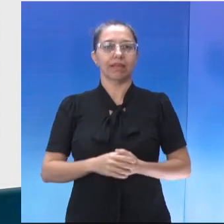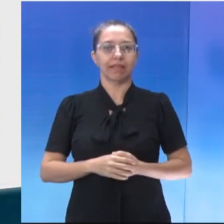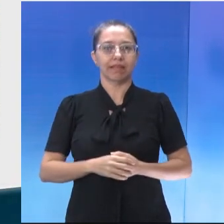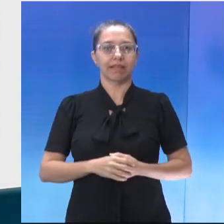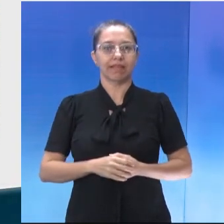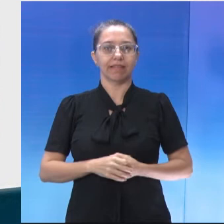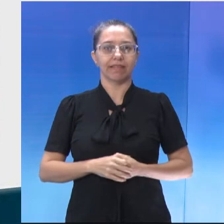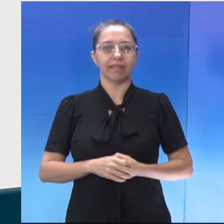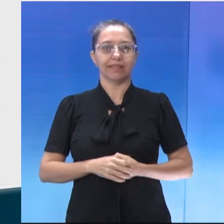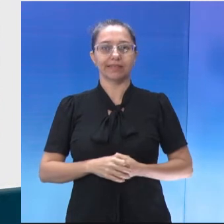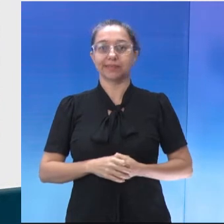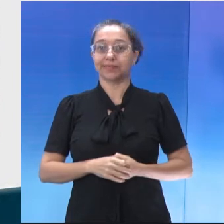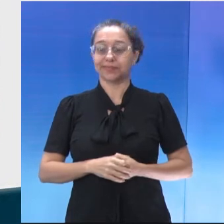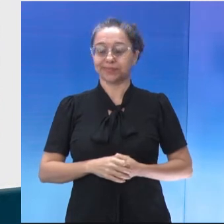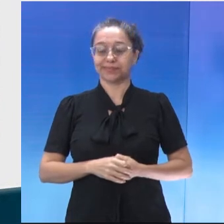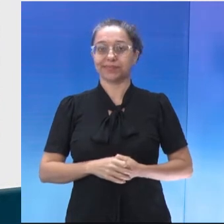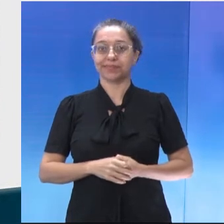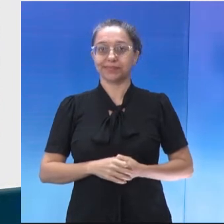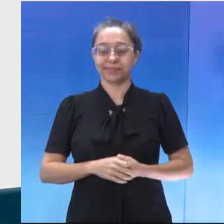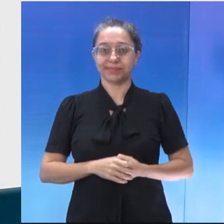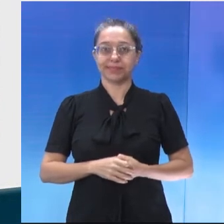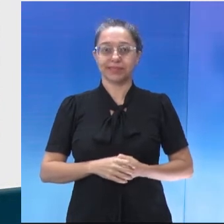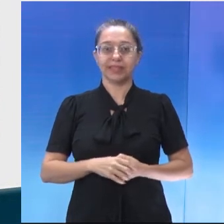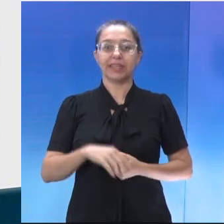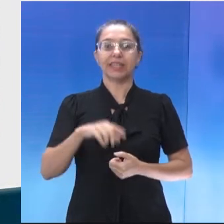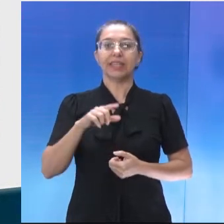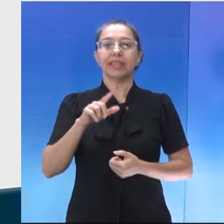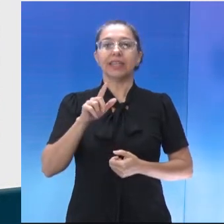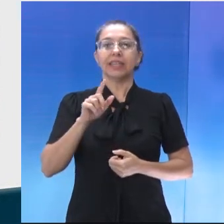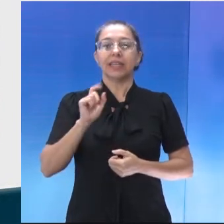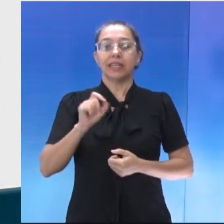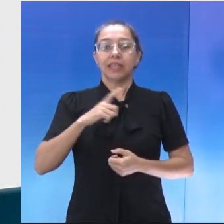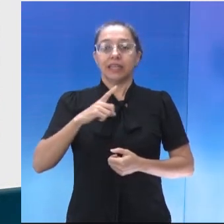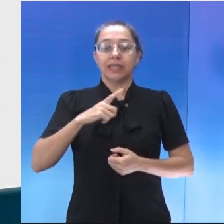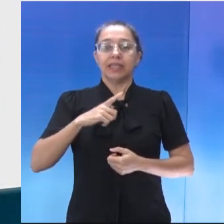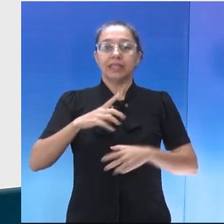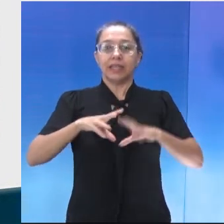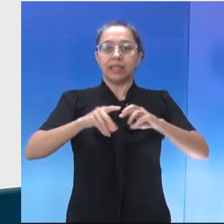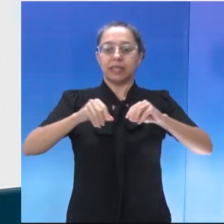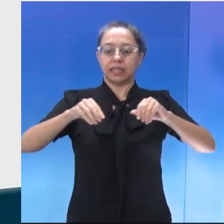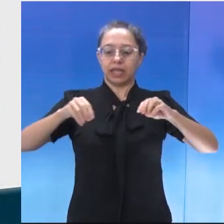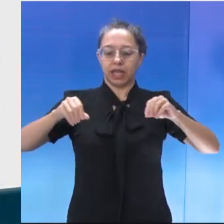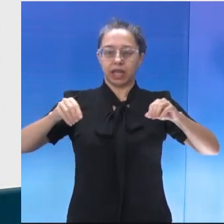meninos. Na imagem, geoglifos em terras